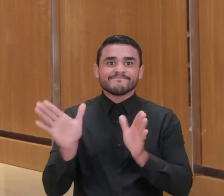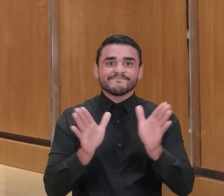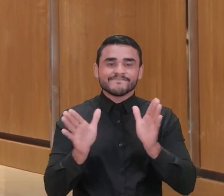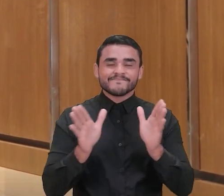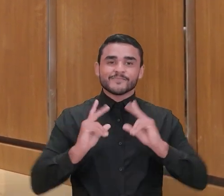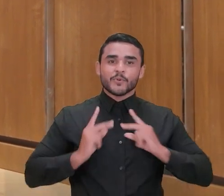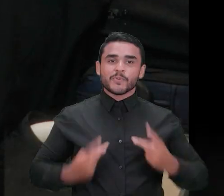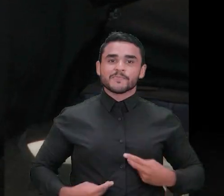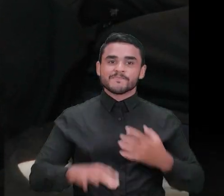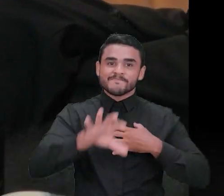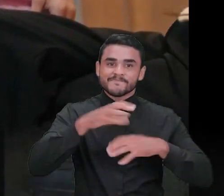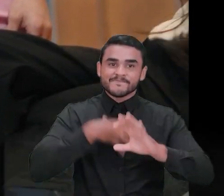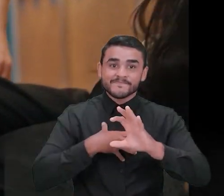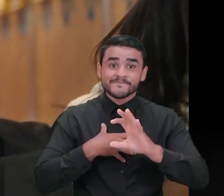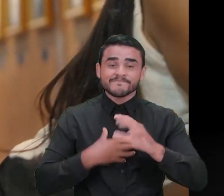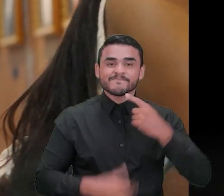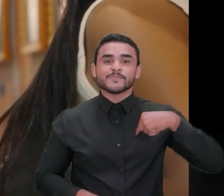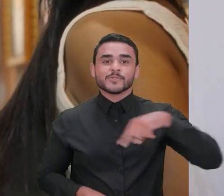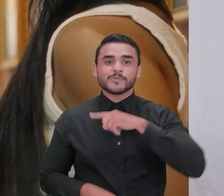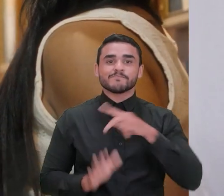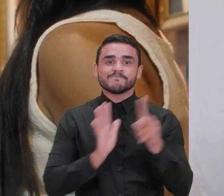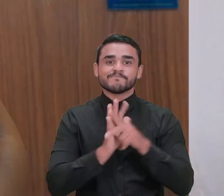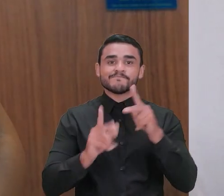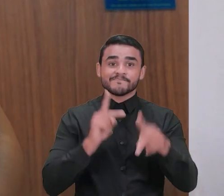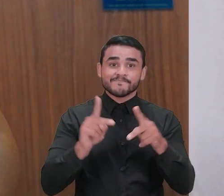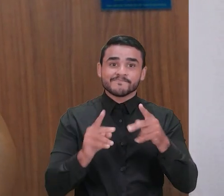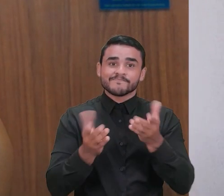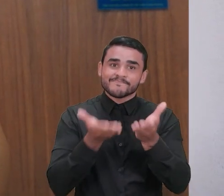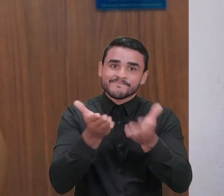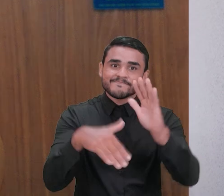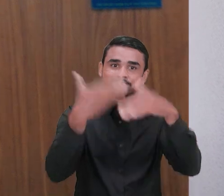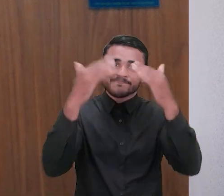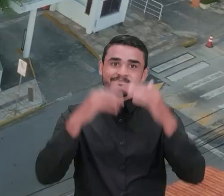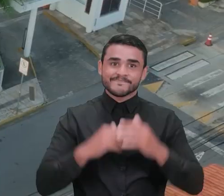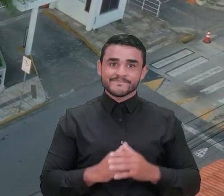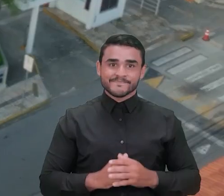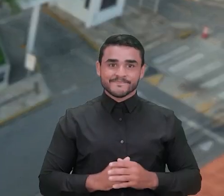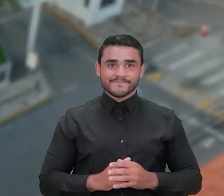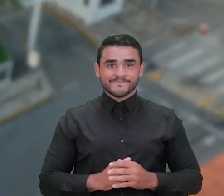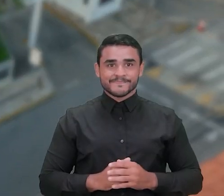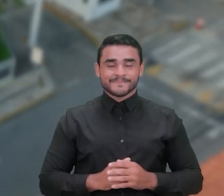humana, mais nossa, porque quando a cidade cuida de todos, todo mundo avança.